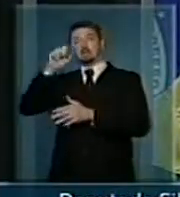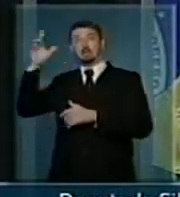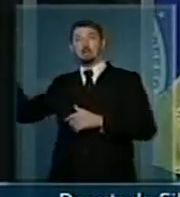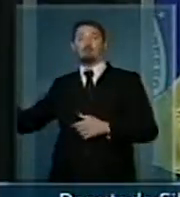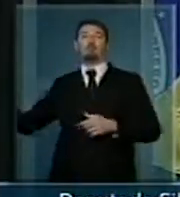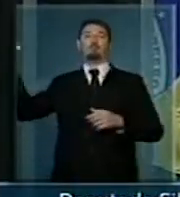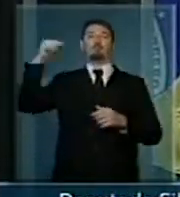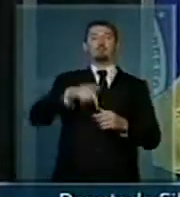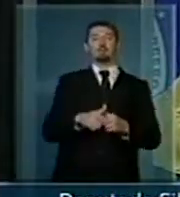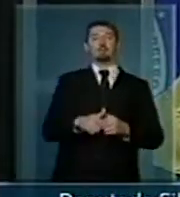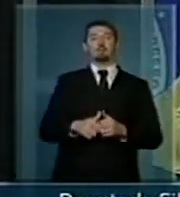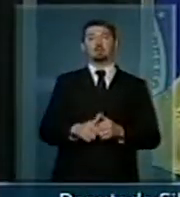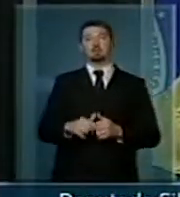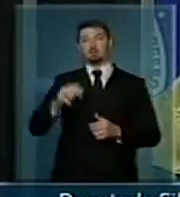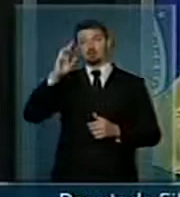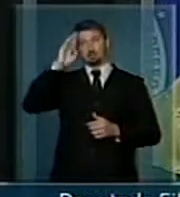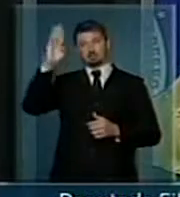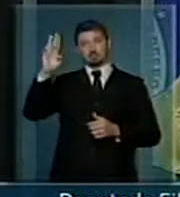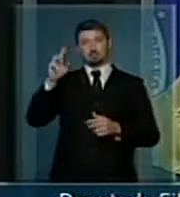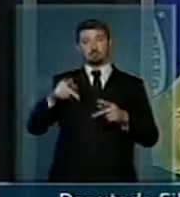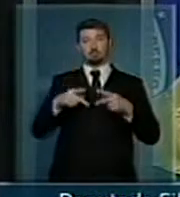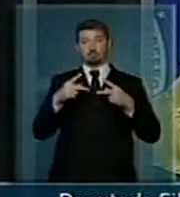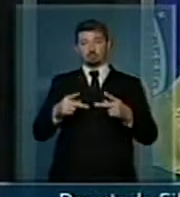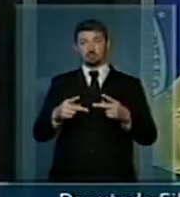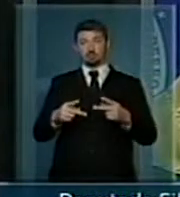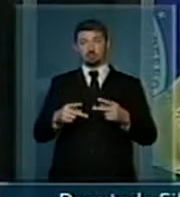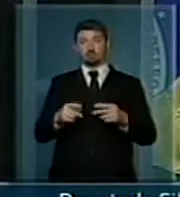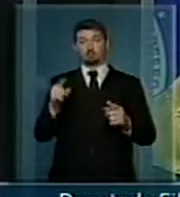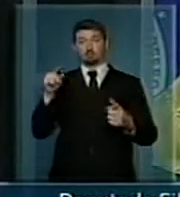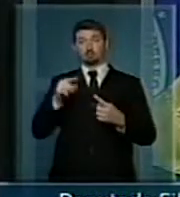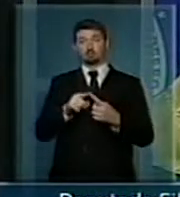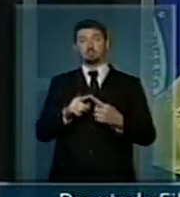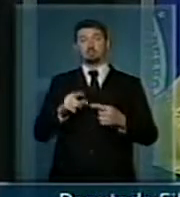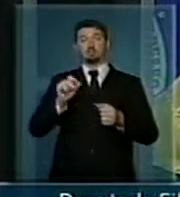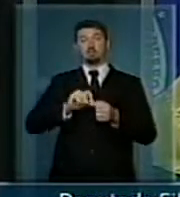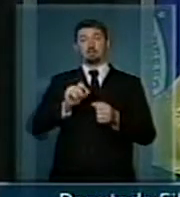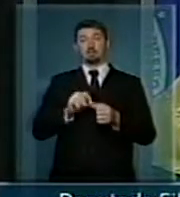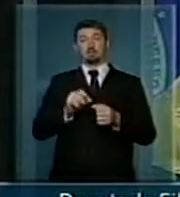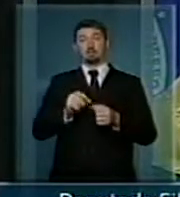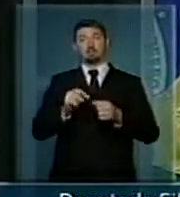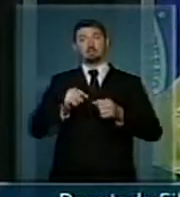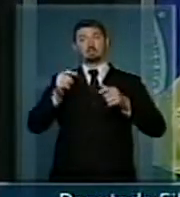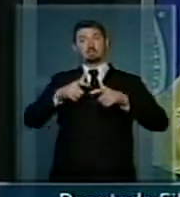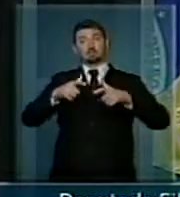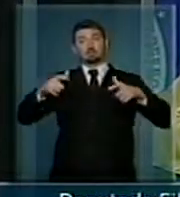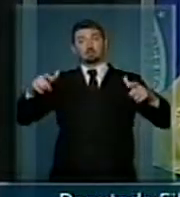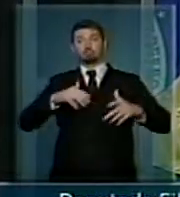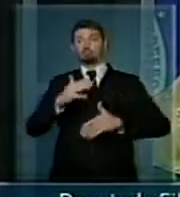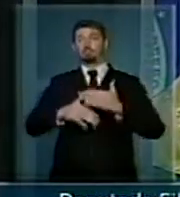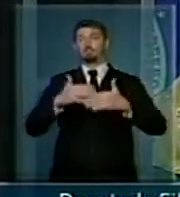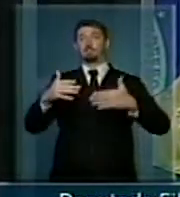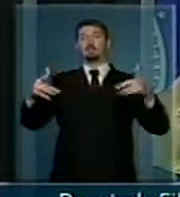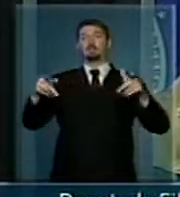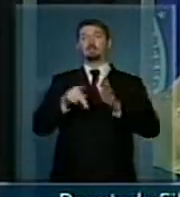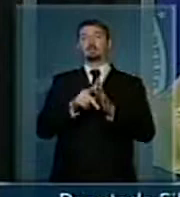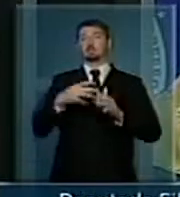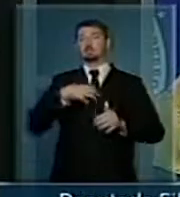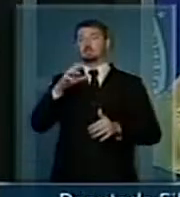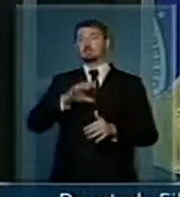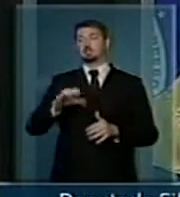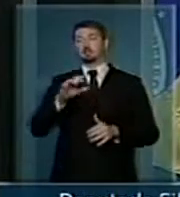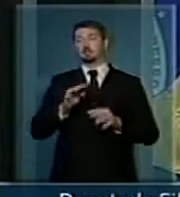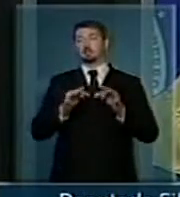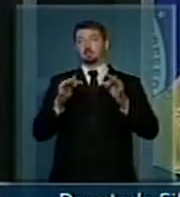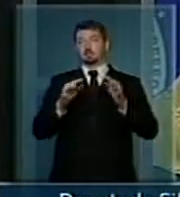aspecto. O principal objetivo do programa é promover a consolidação e a expansão da ciência, tecnologia e inovação